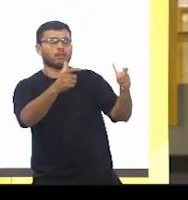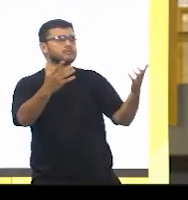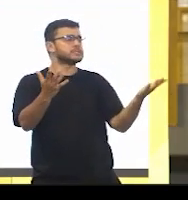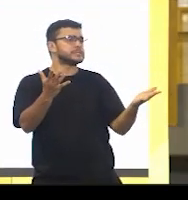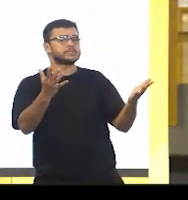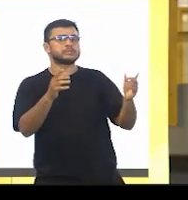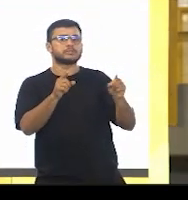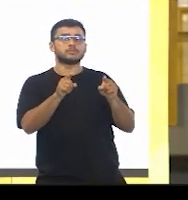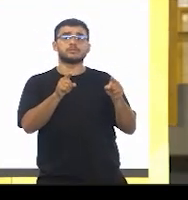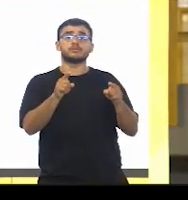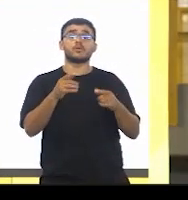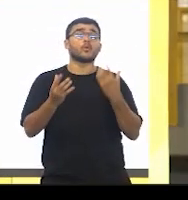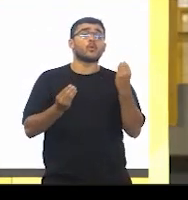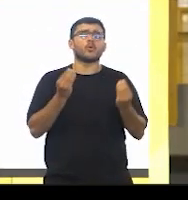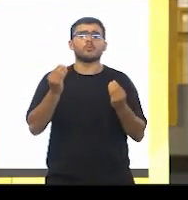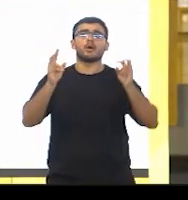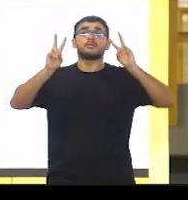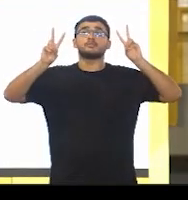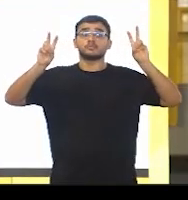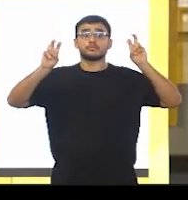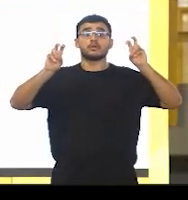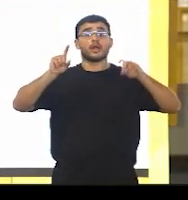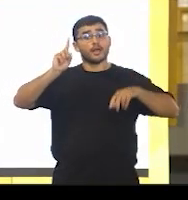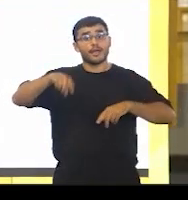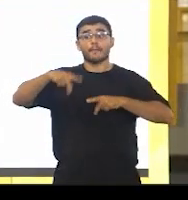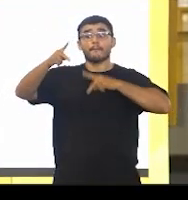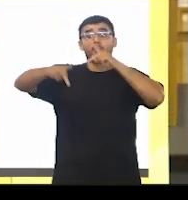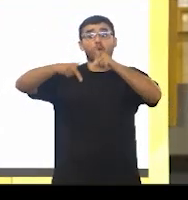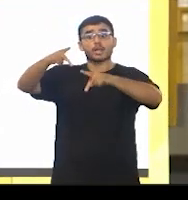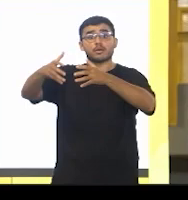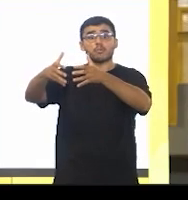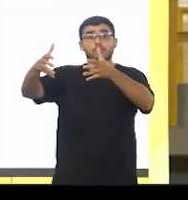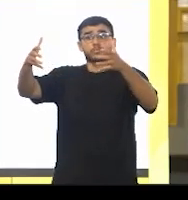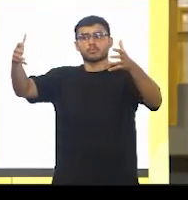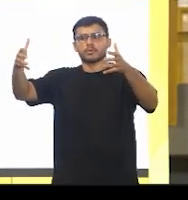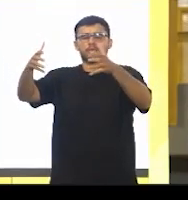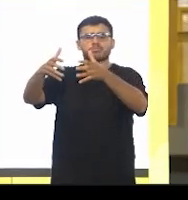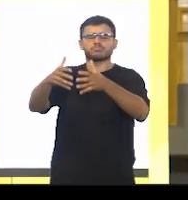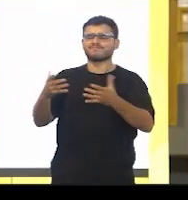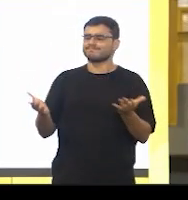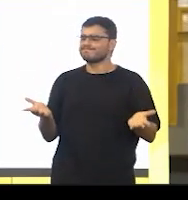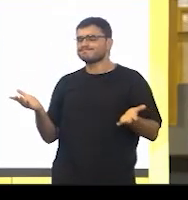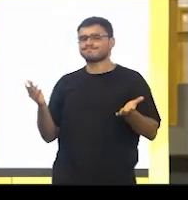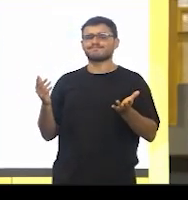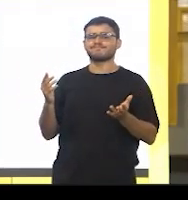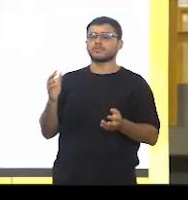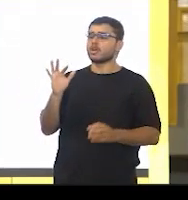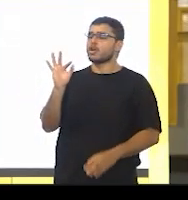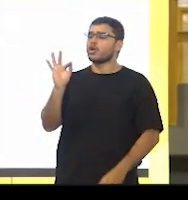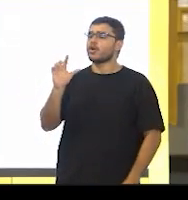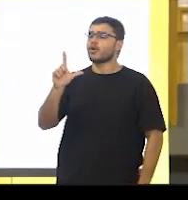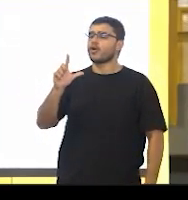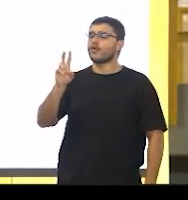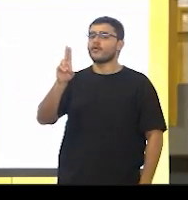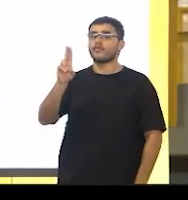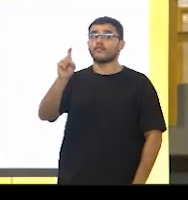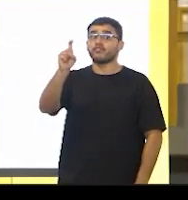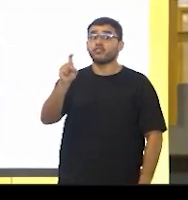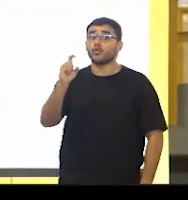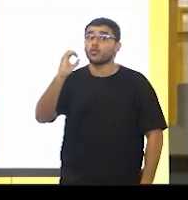Fluxos populacionais. E o que é que eu vou entender por fluxo populacional?